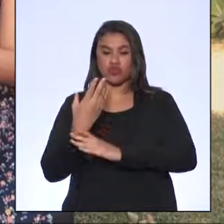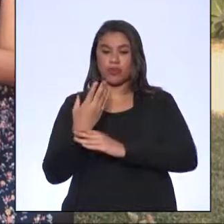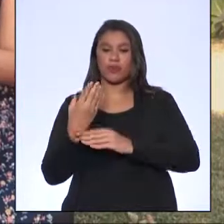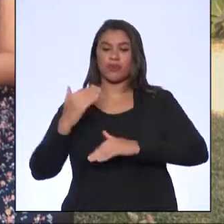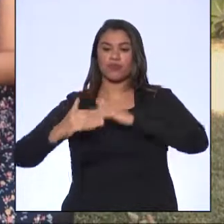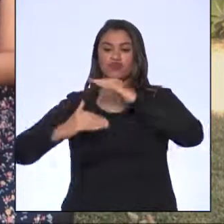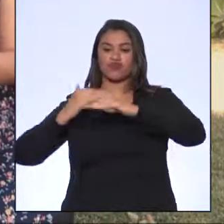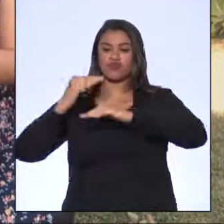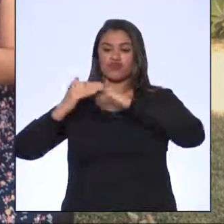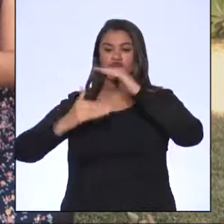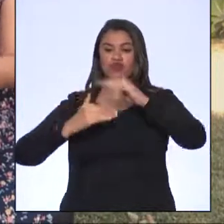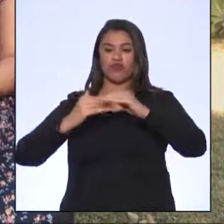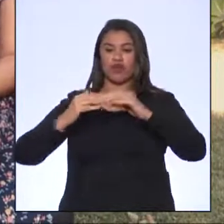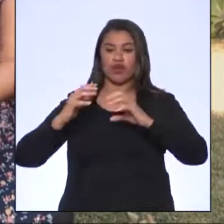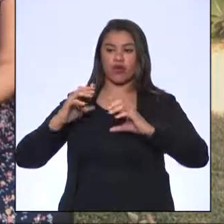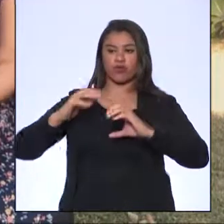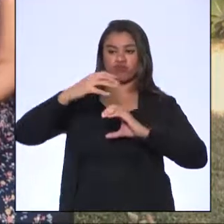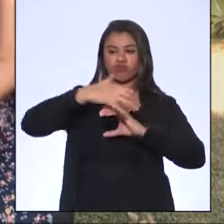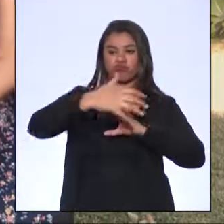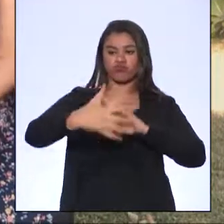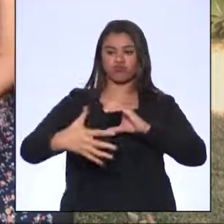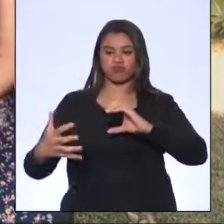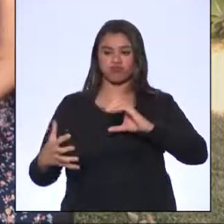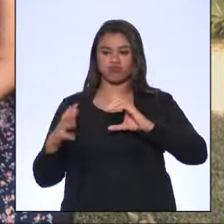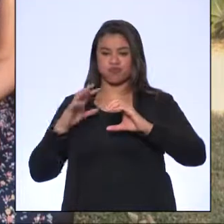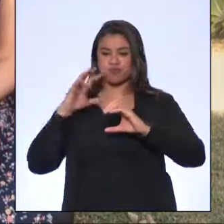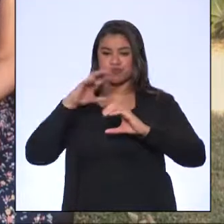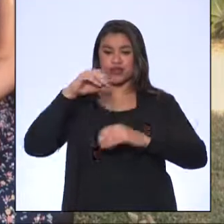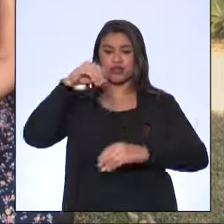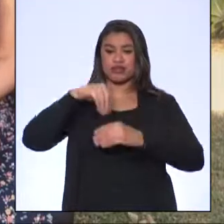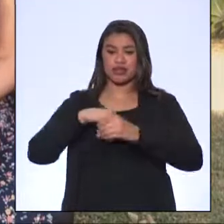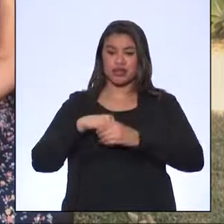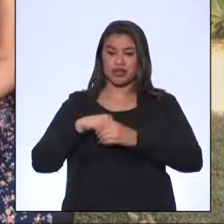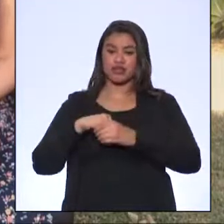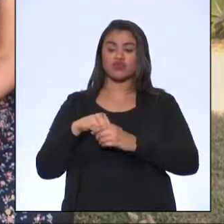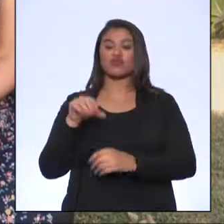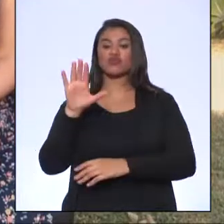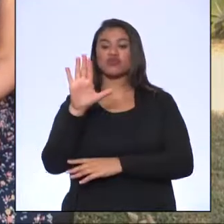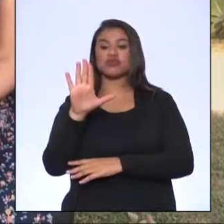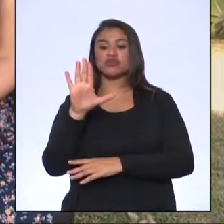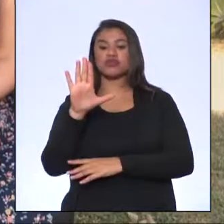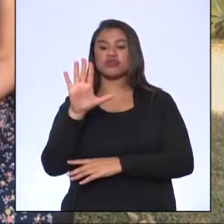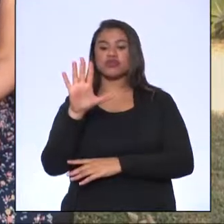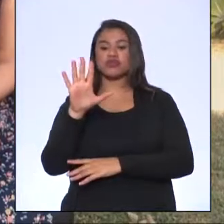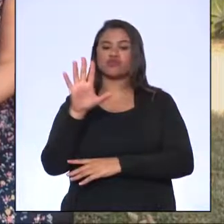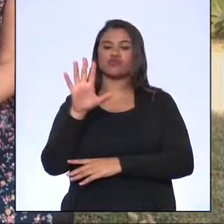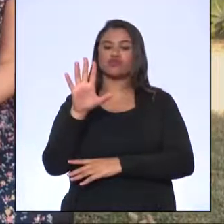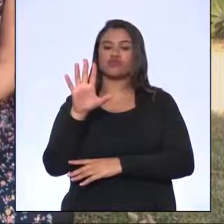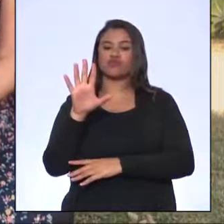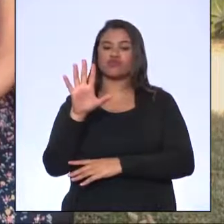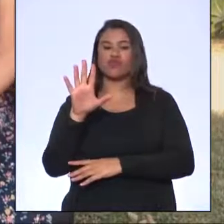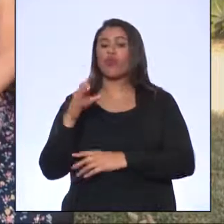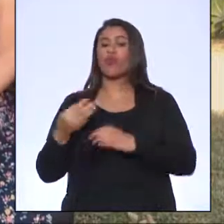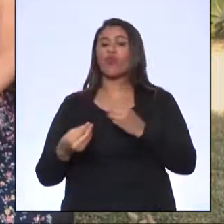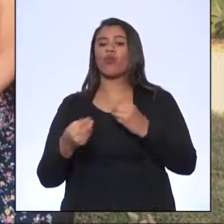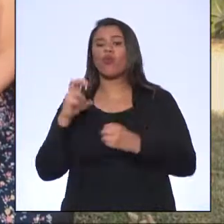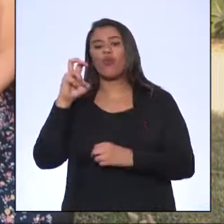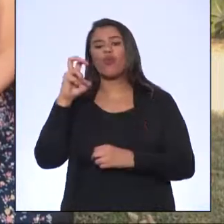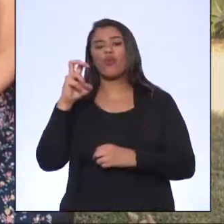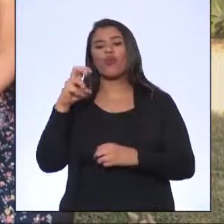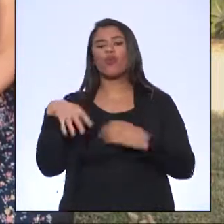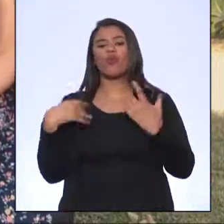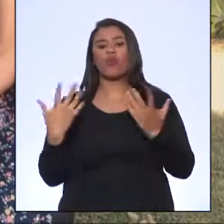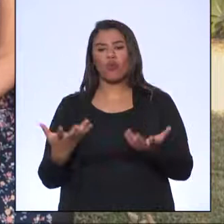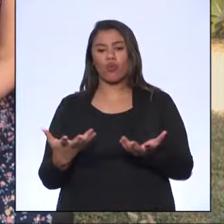a posição dos países dentro do continente africano, chegando a 5 regiões. Você tem ideia de qual